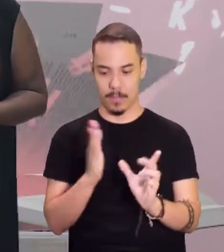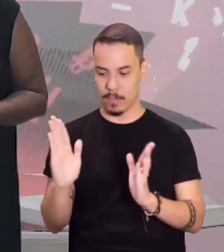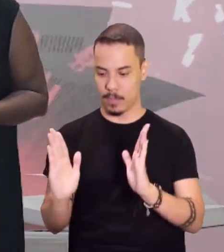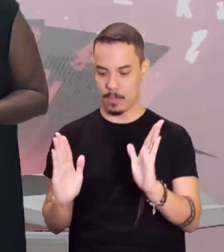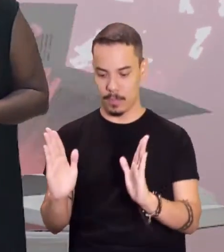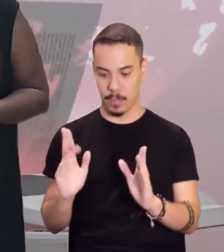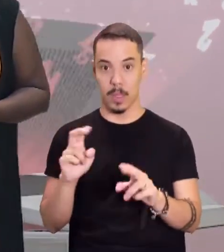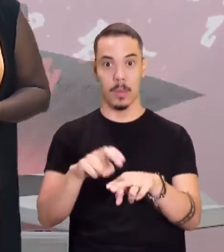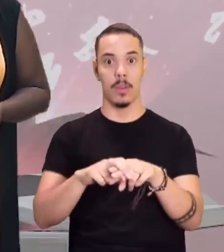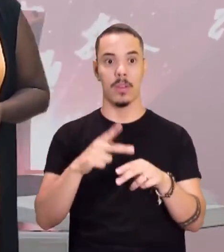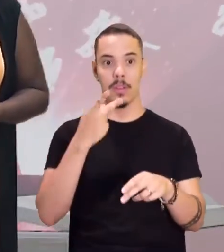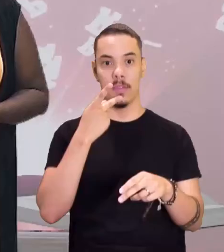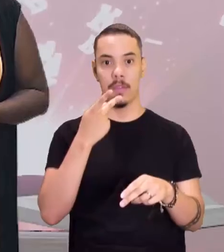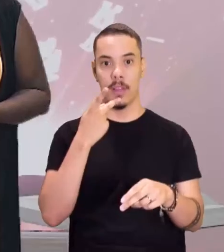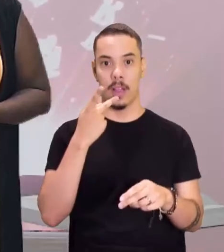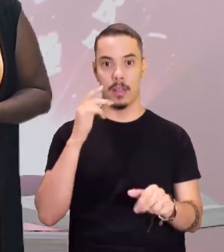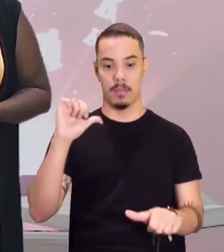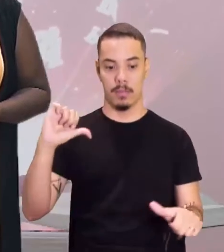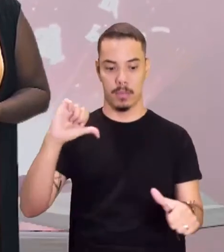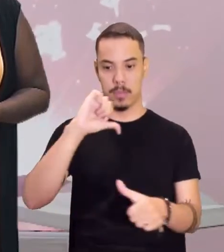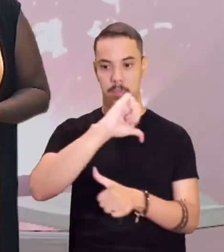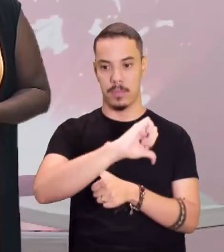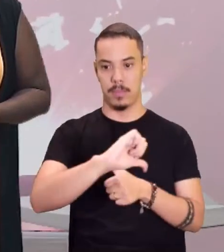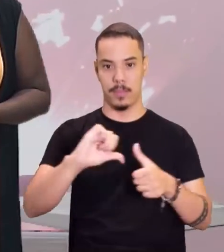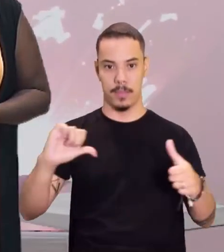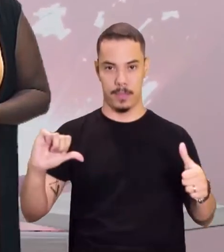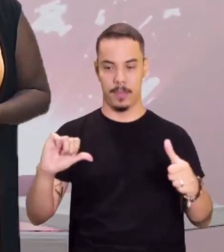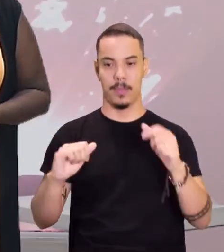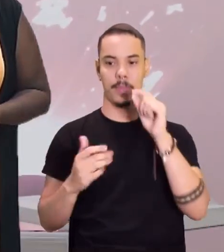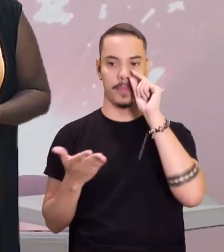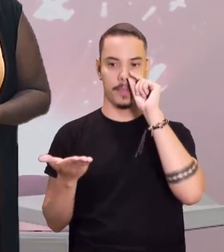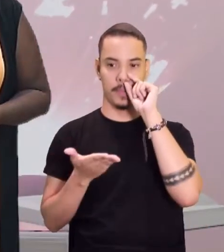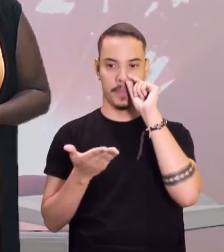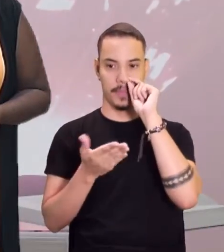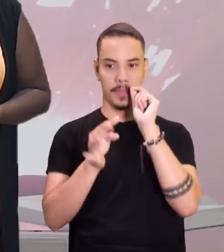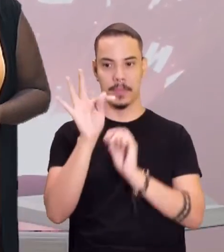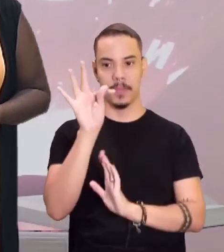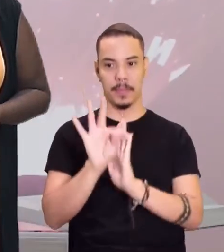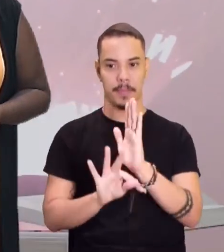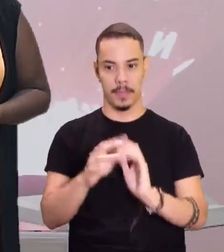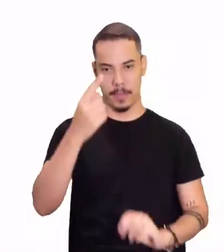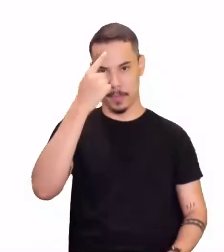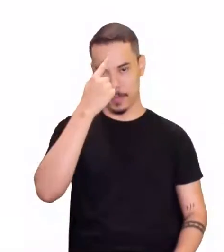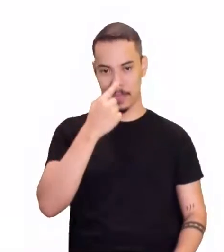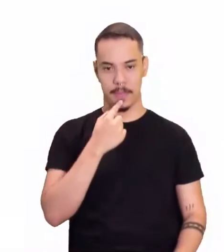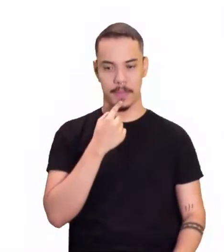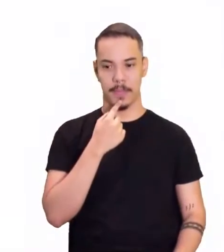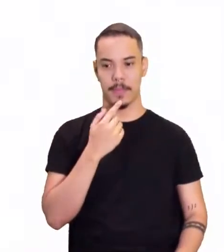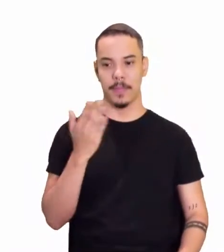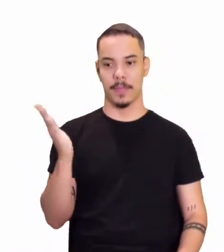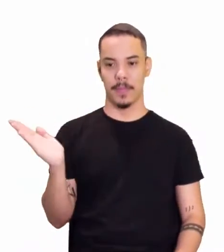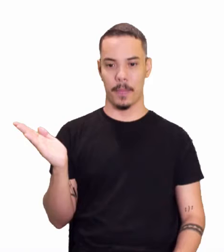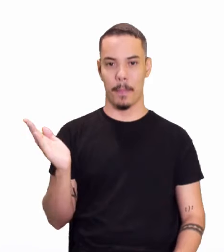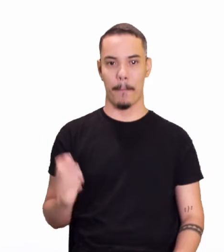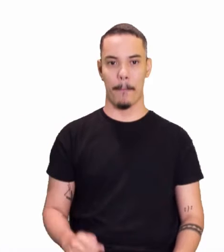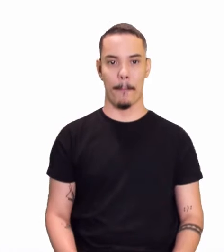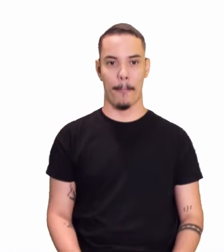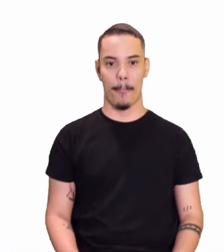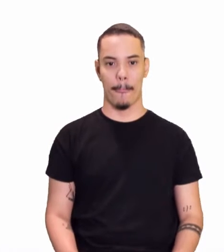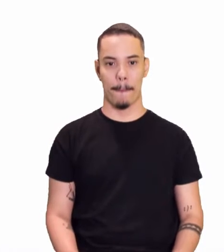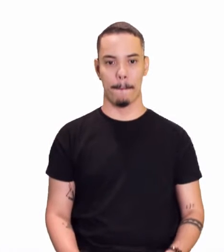uma transição, vem ali naquele momento, beleza? E vamos aí ao nosso texto imagético, acompanha aí com a gente, rapidinho. Olha